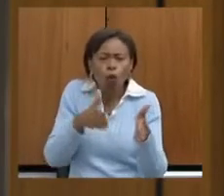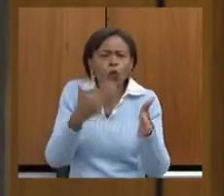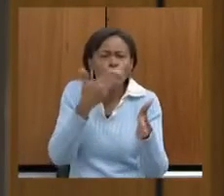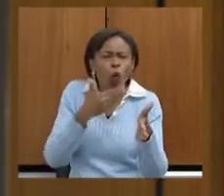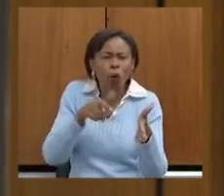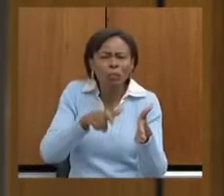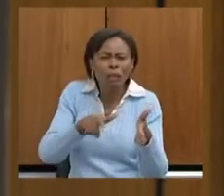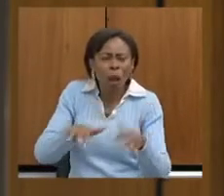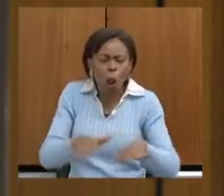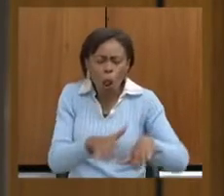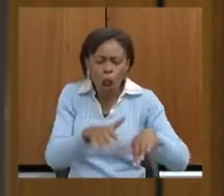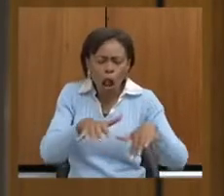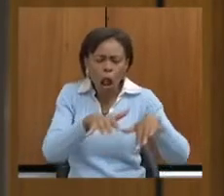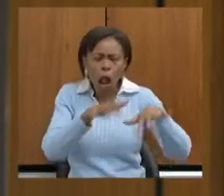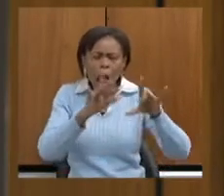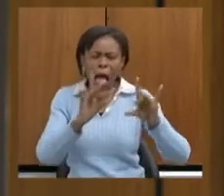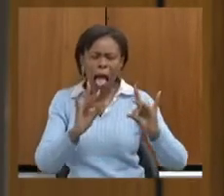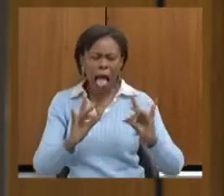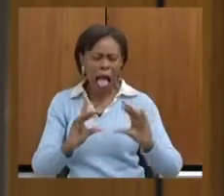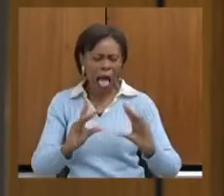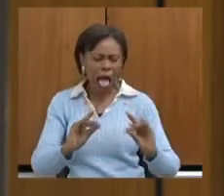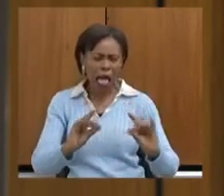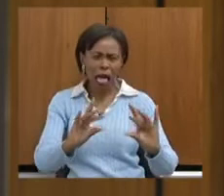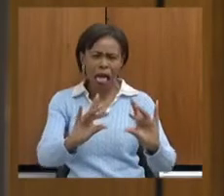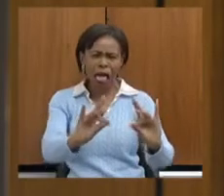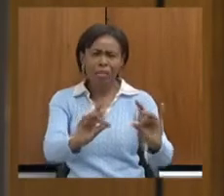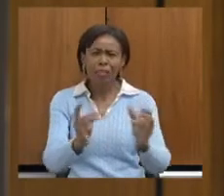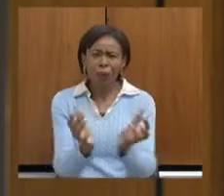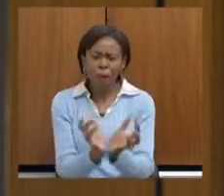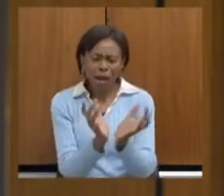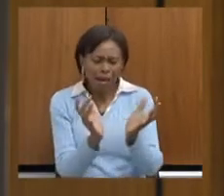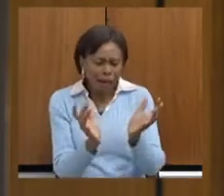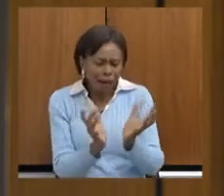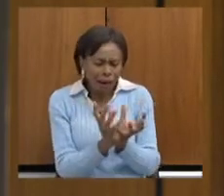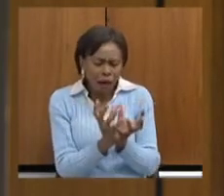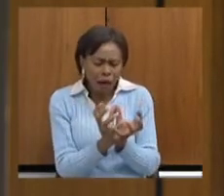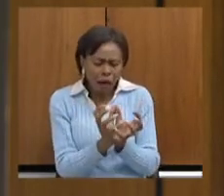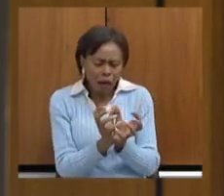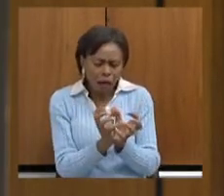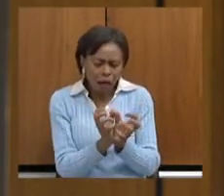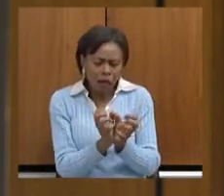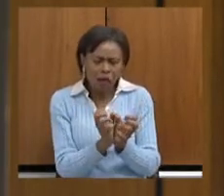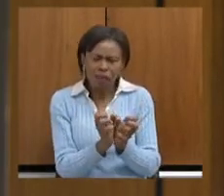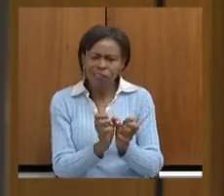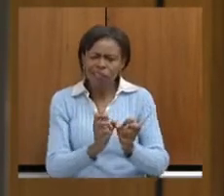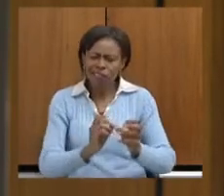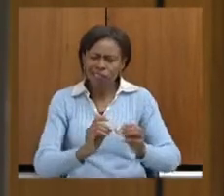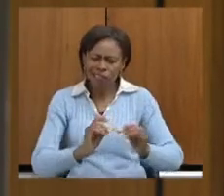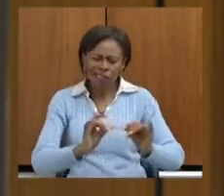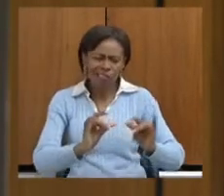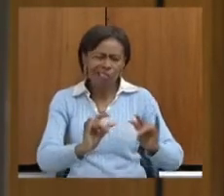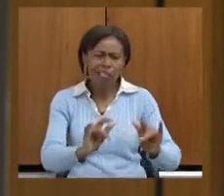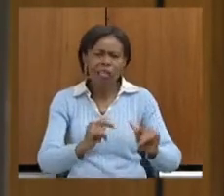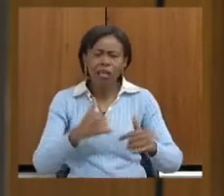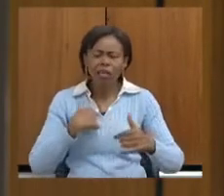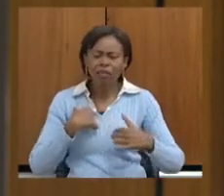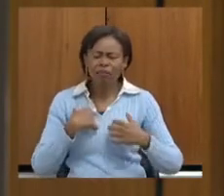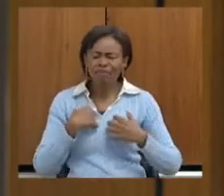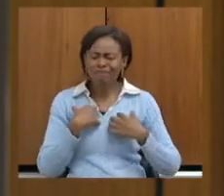lama e ali e eu entrei numa depressão lá ia